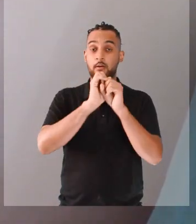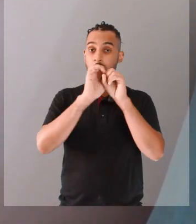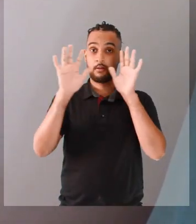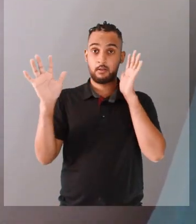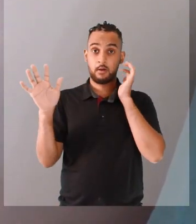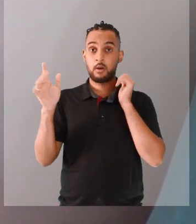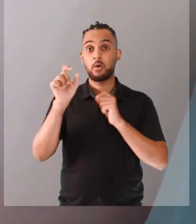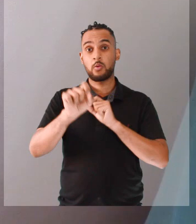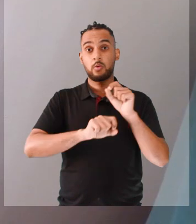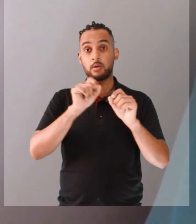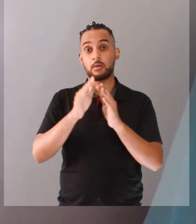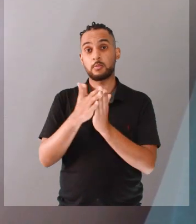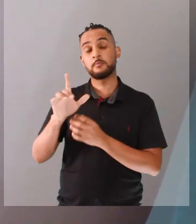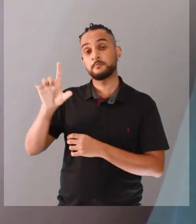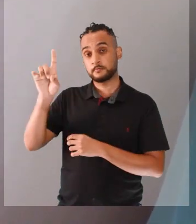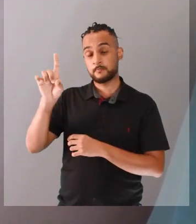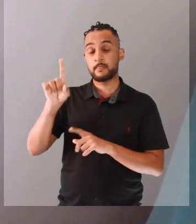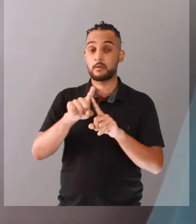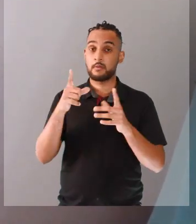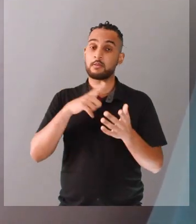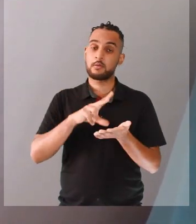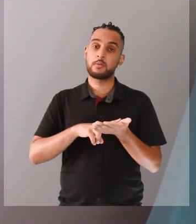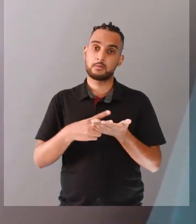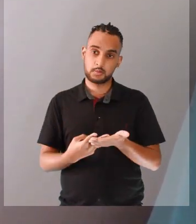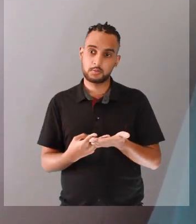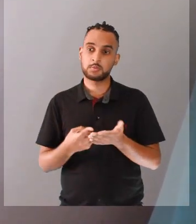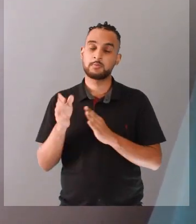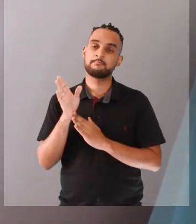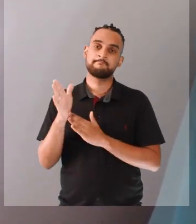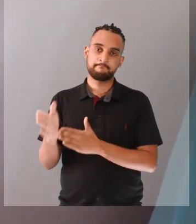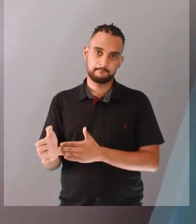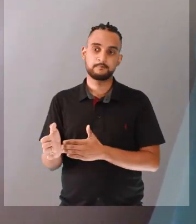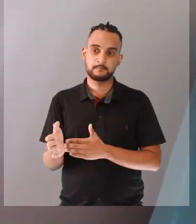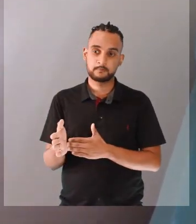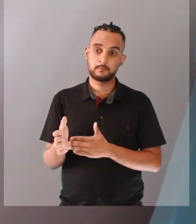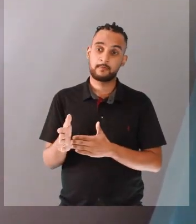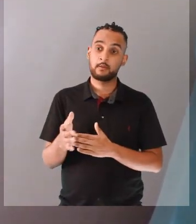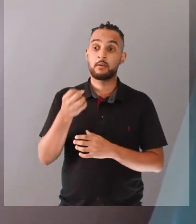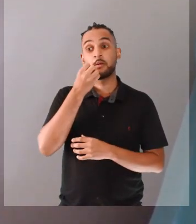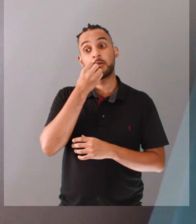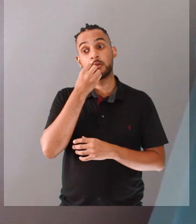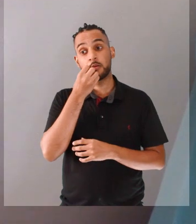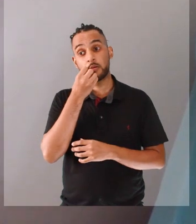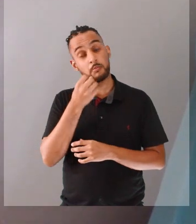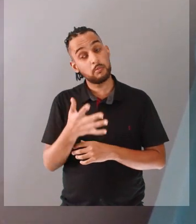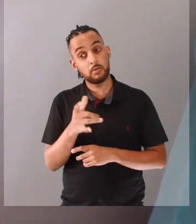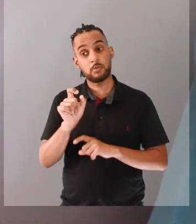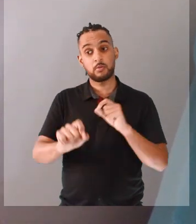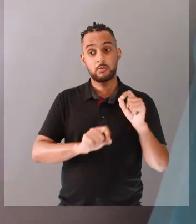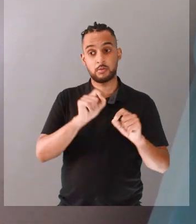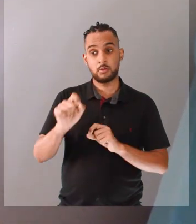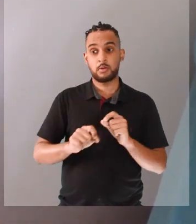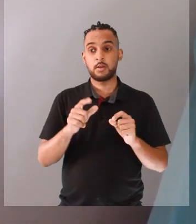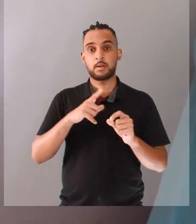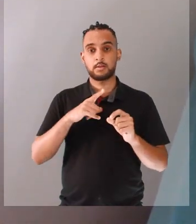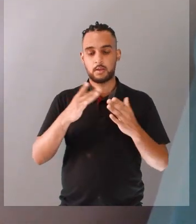realmente tenham contato com a Bíblia e entendam o que é a Bíblia, mas que tenham uma tradução boa da Bíblia,